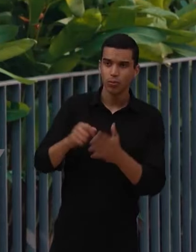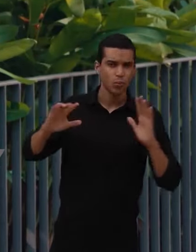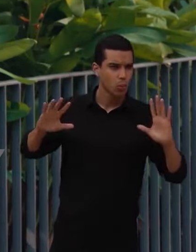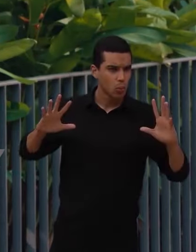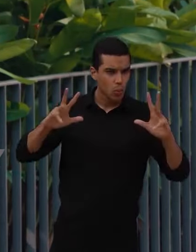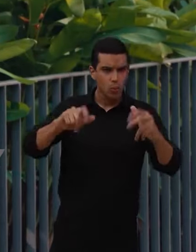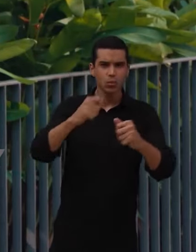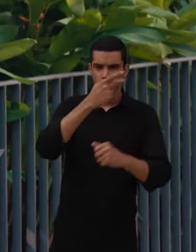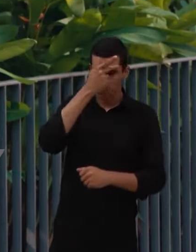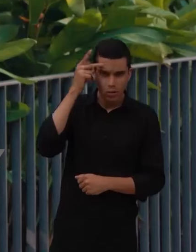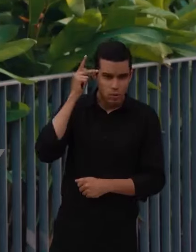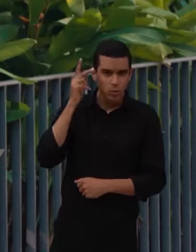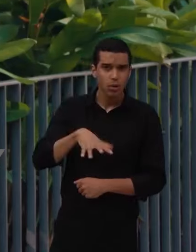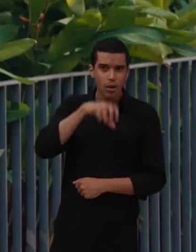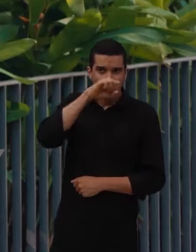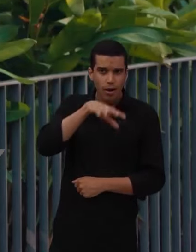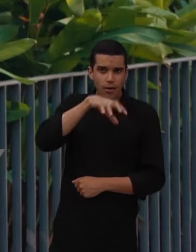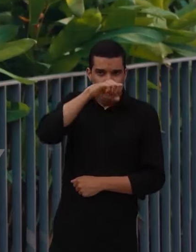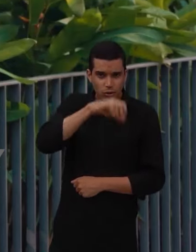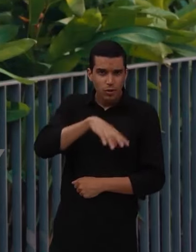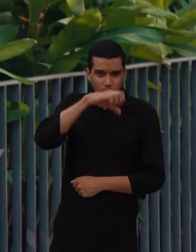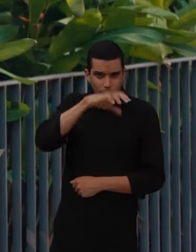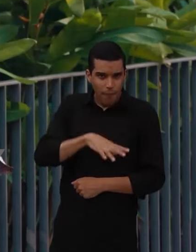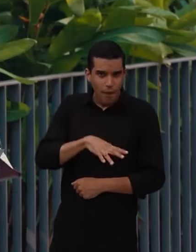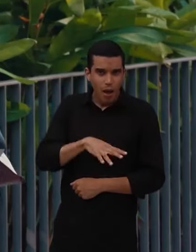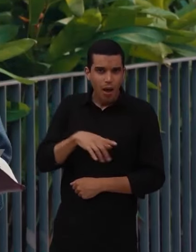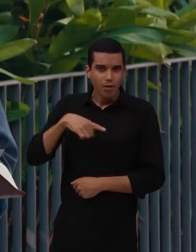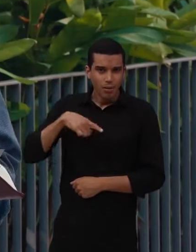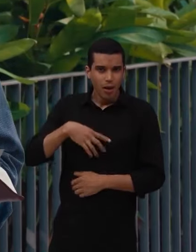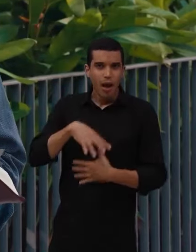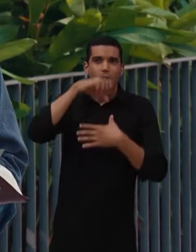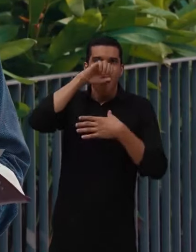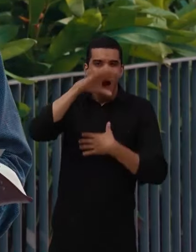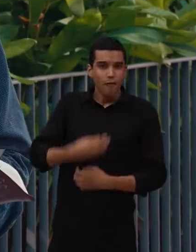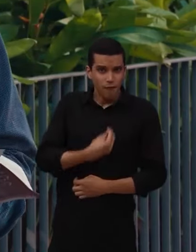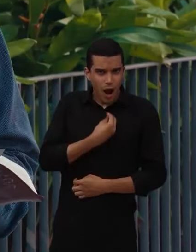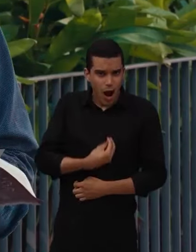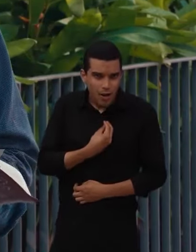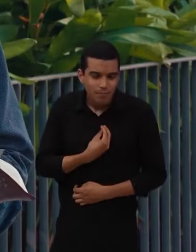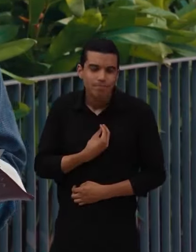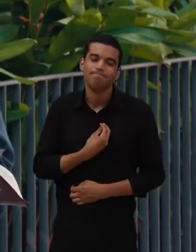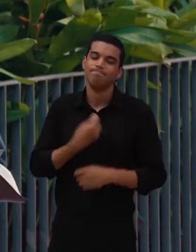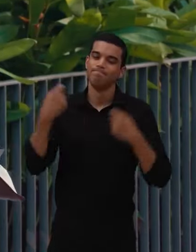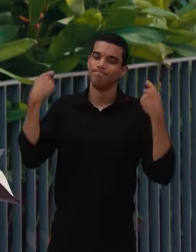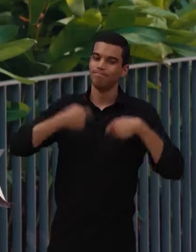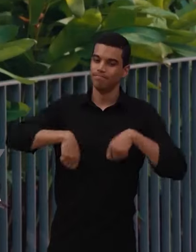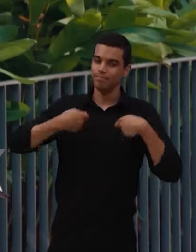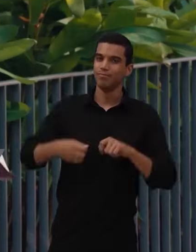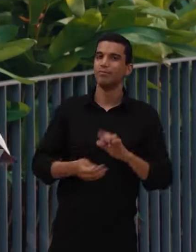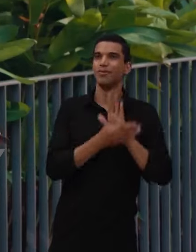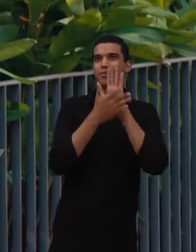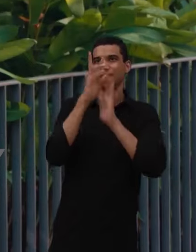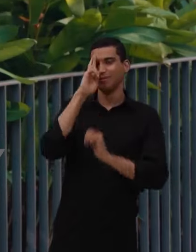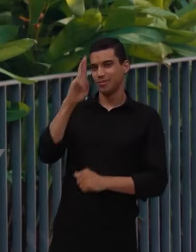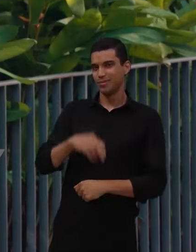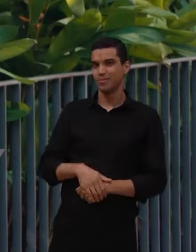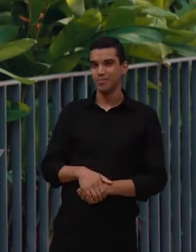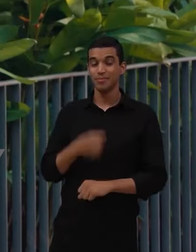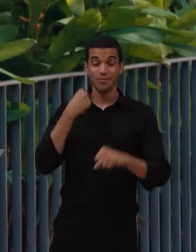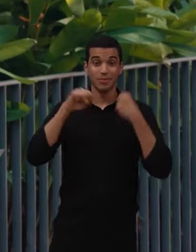fôlego, louve ao Senhor. Louvai ao Senhor. Desde o Gênesis ao